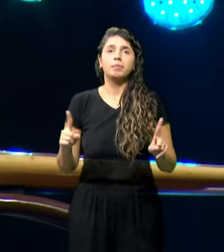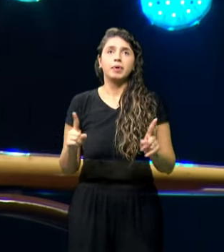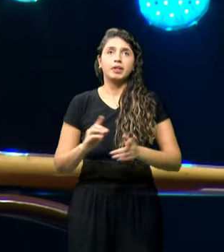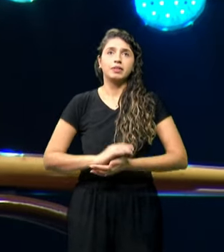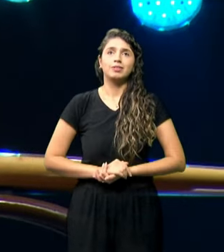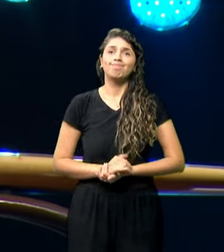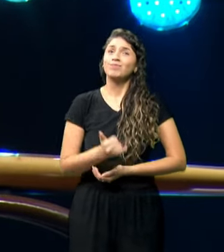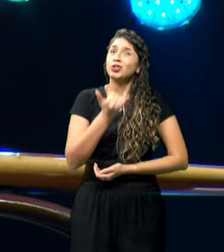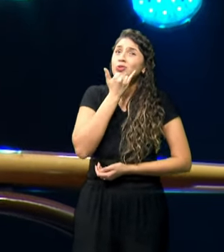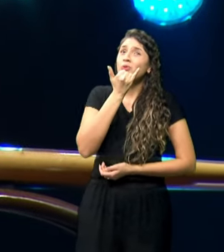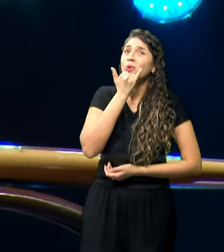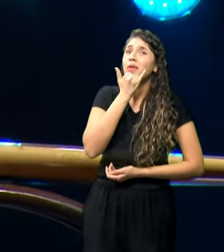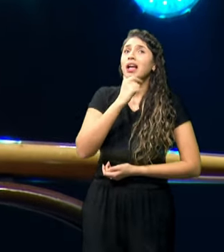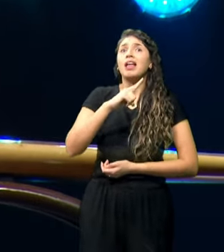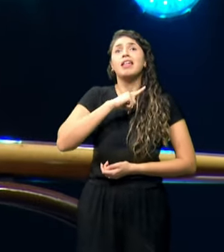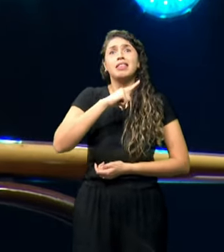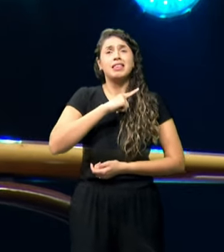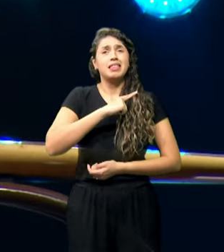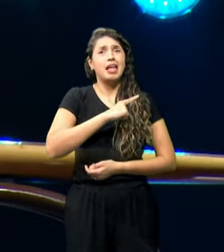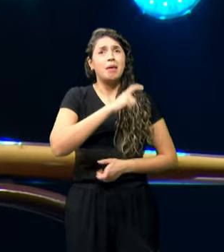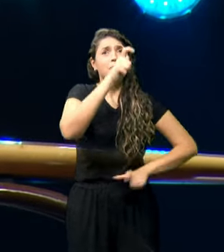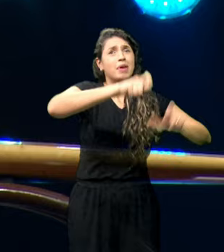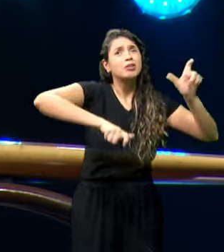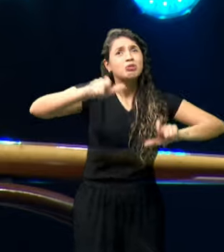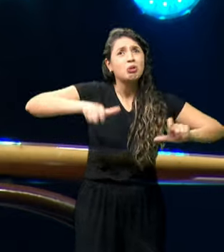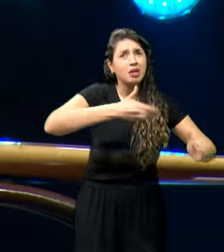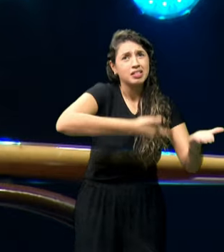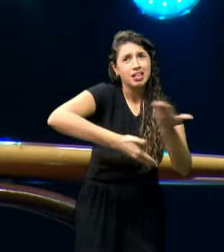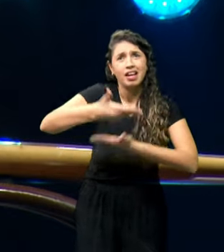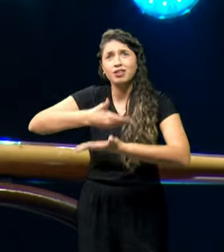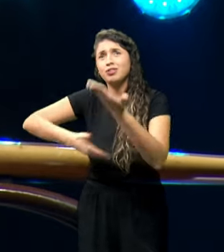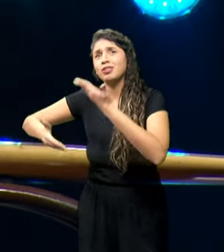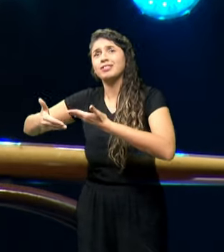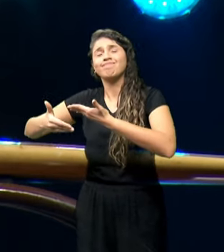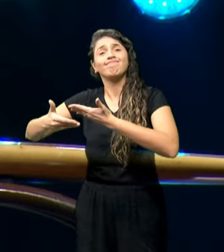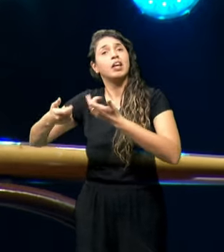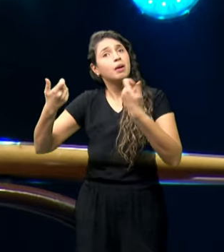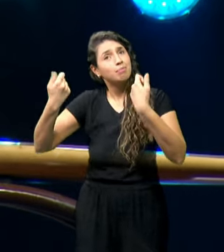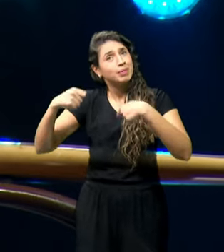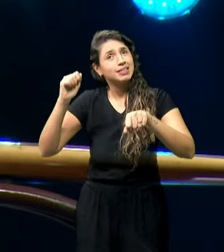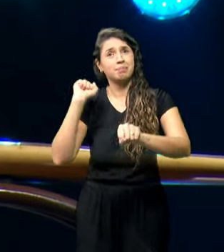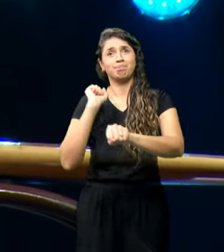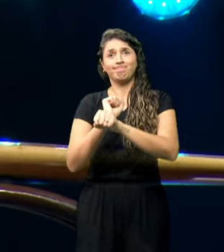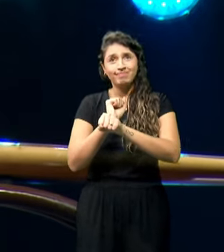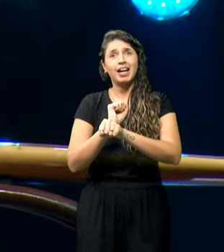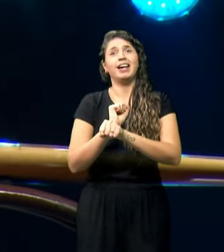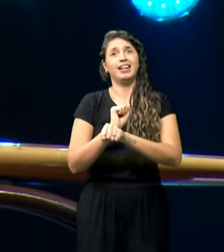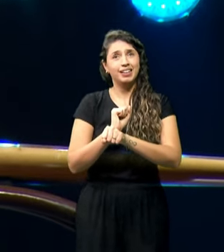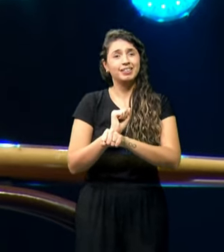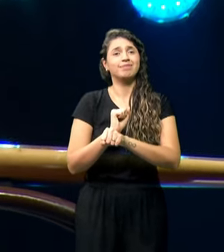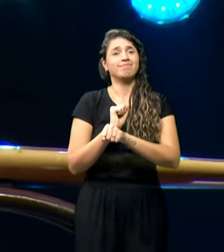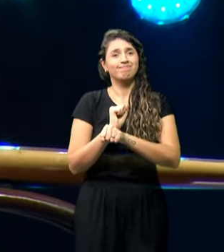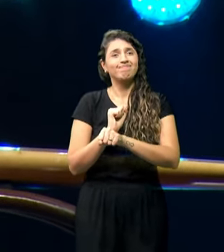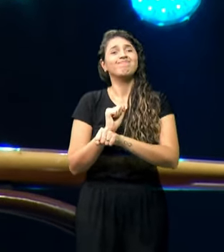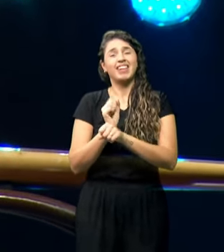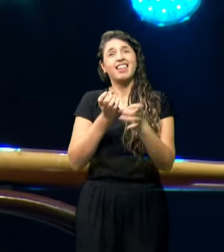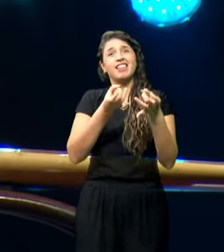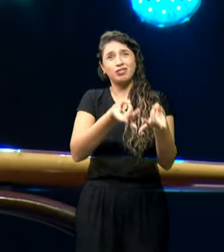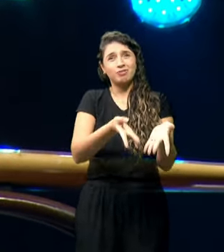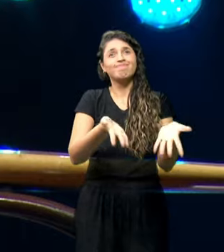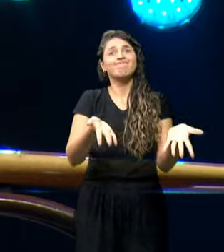mas tem alguns relacionamentos que você tem que romper, filho. Tem alguns relacionamentos que você tem que romper. Eu